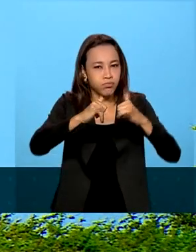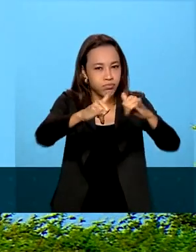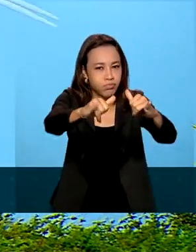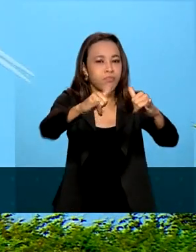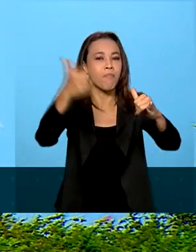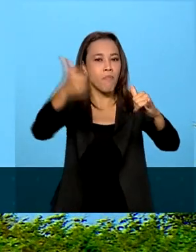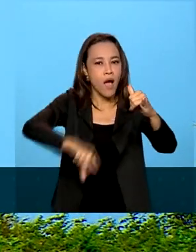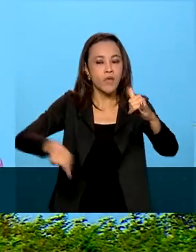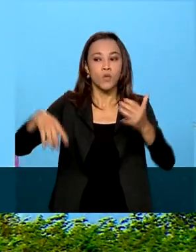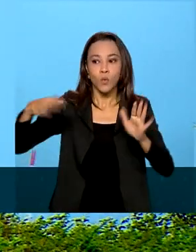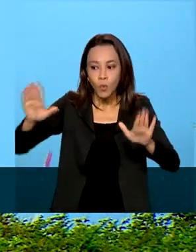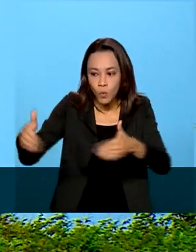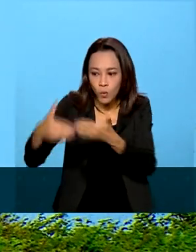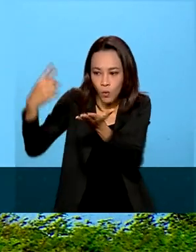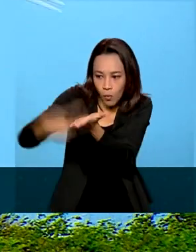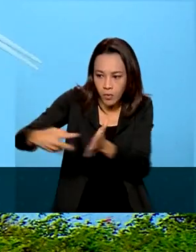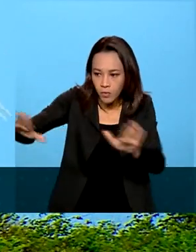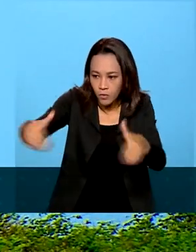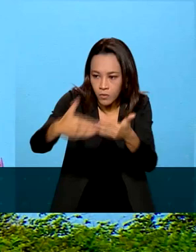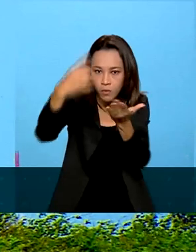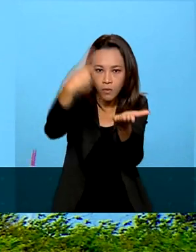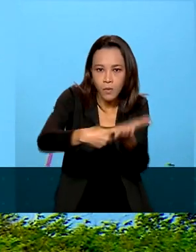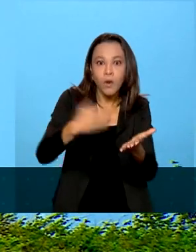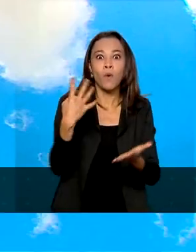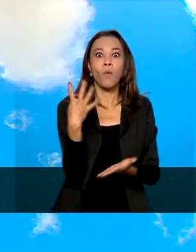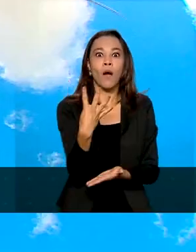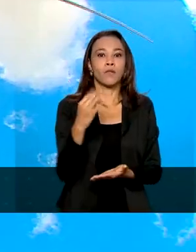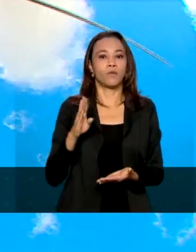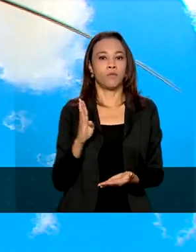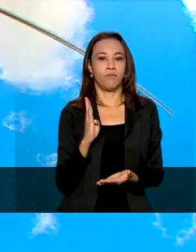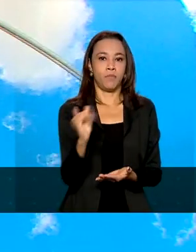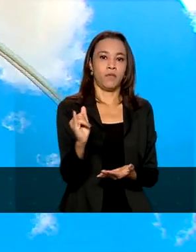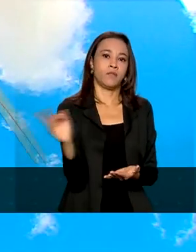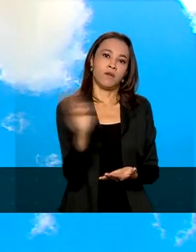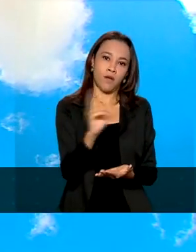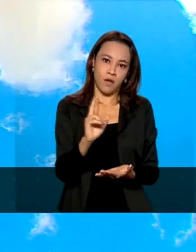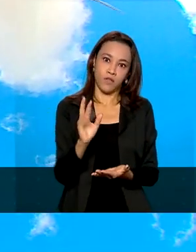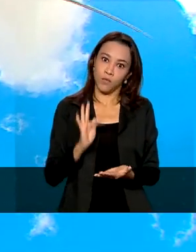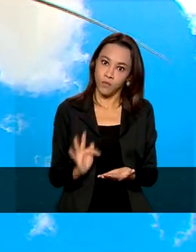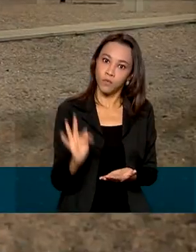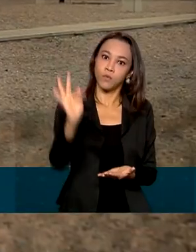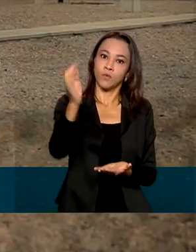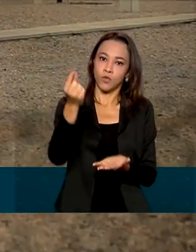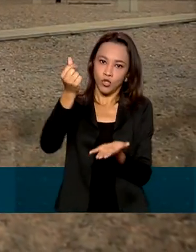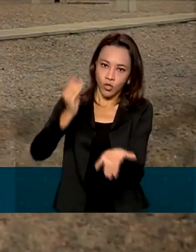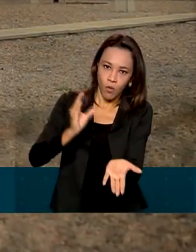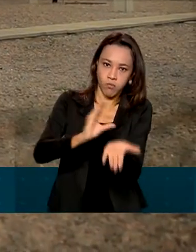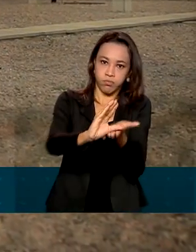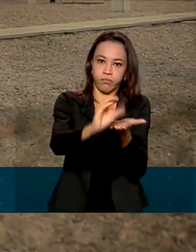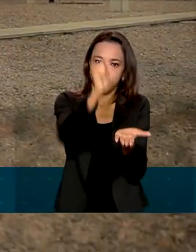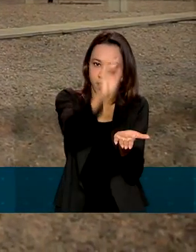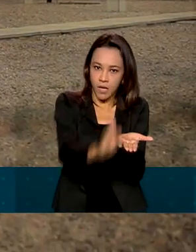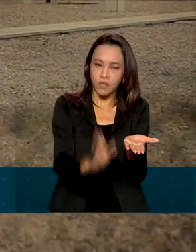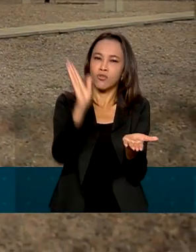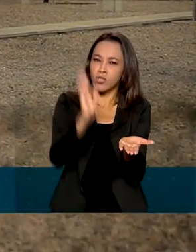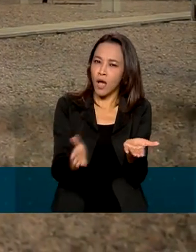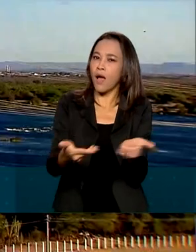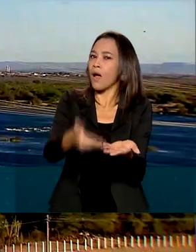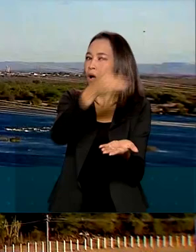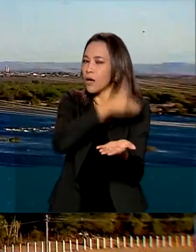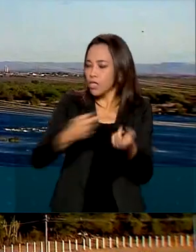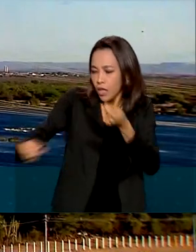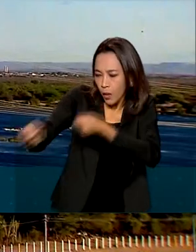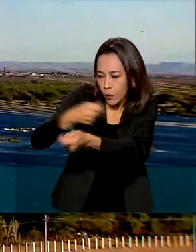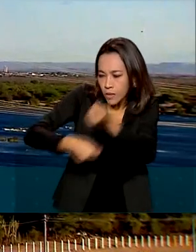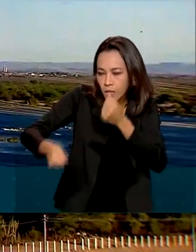os acordos firmados somaram 14 bilhões de reais em investimentos futuros foram negociados contratos